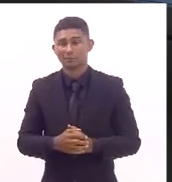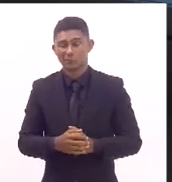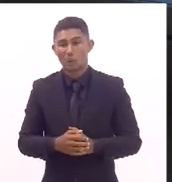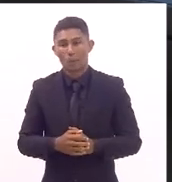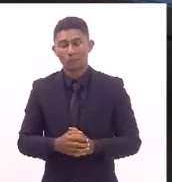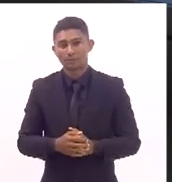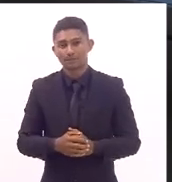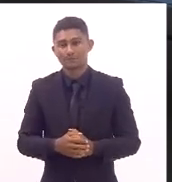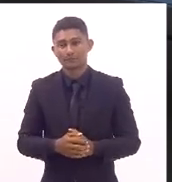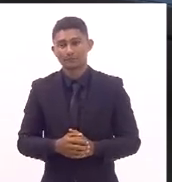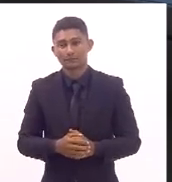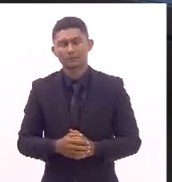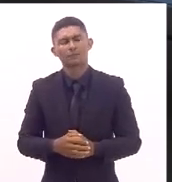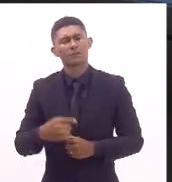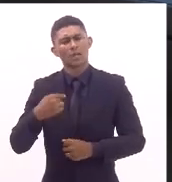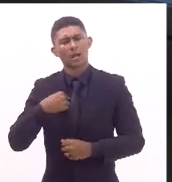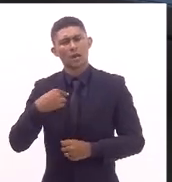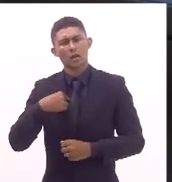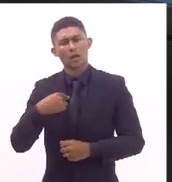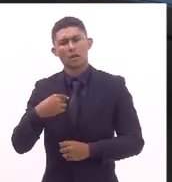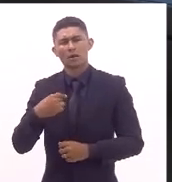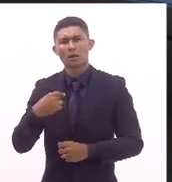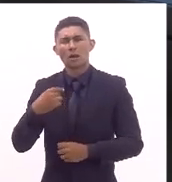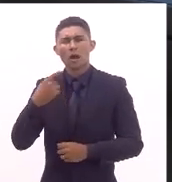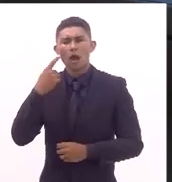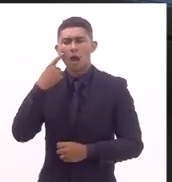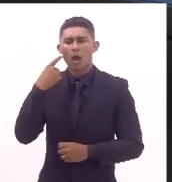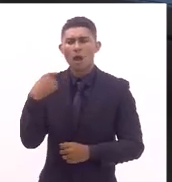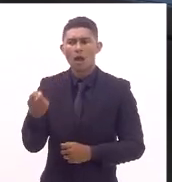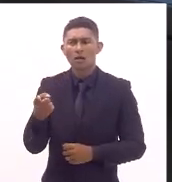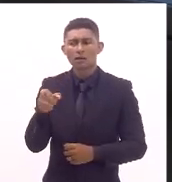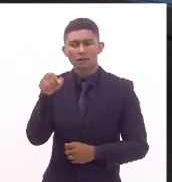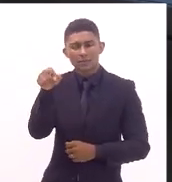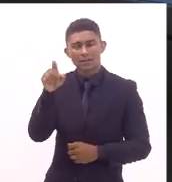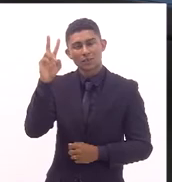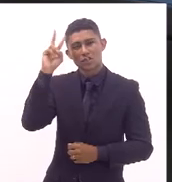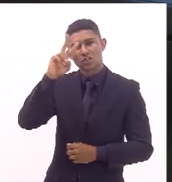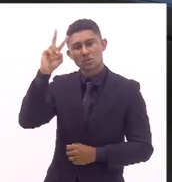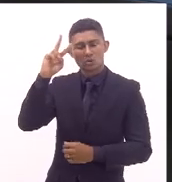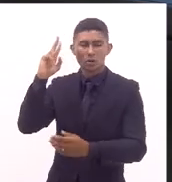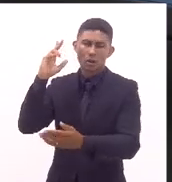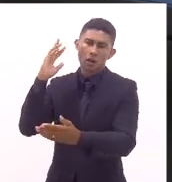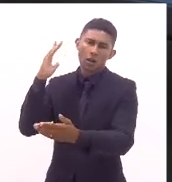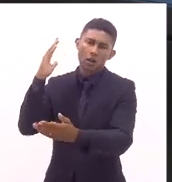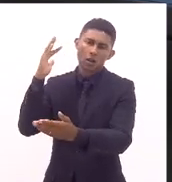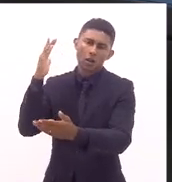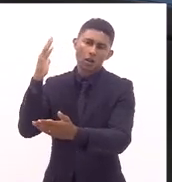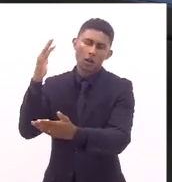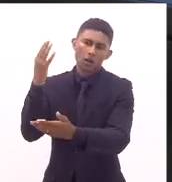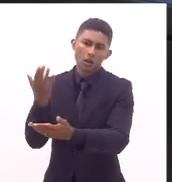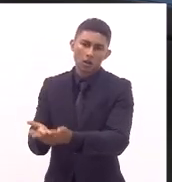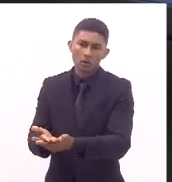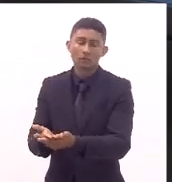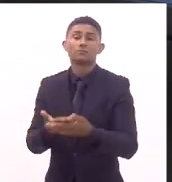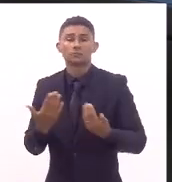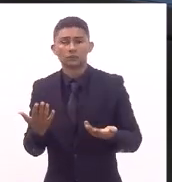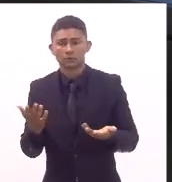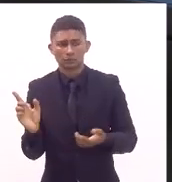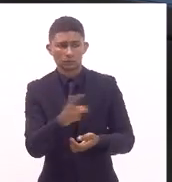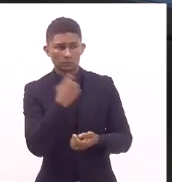mais eu vi a trajetória do Abdias e todos